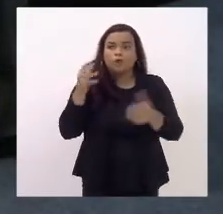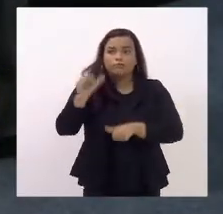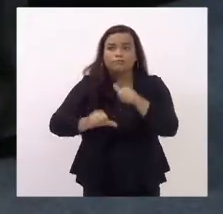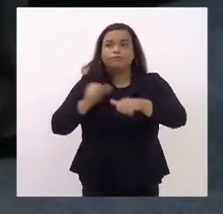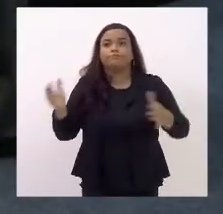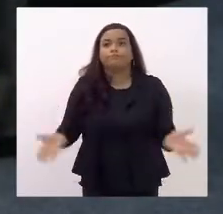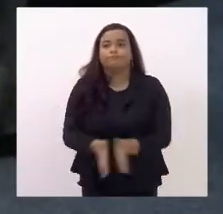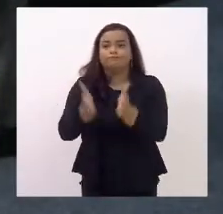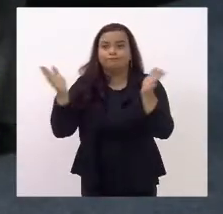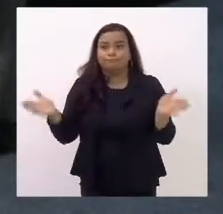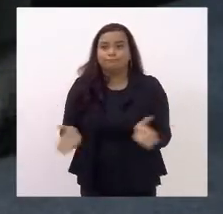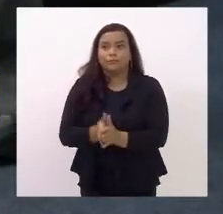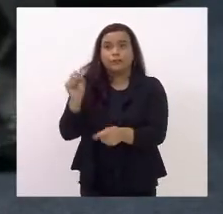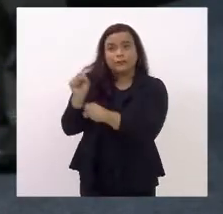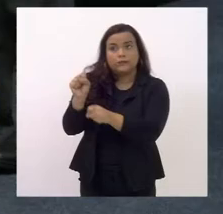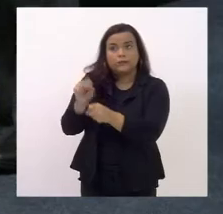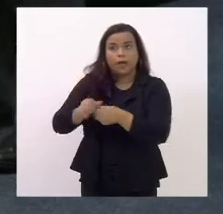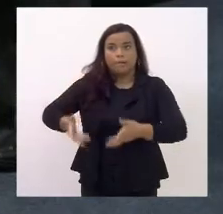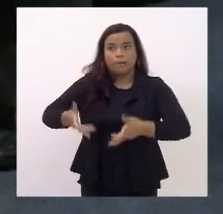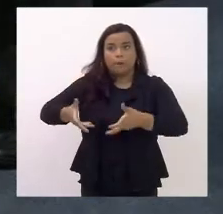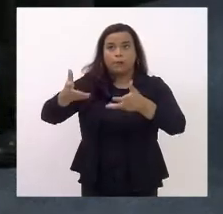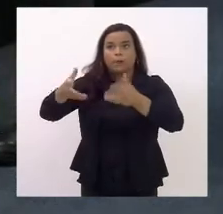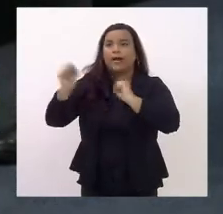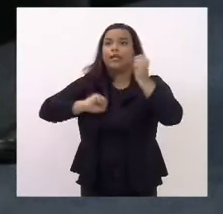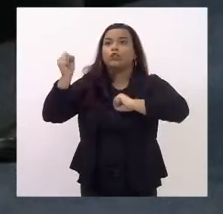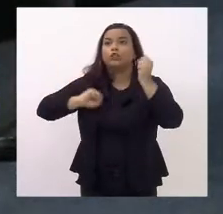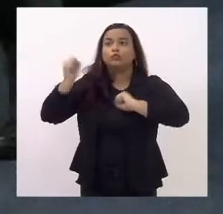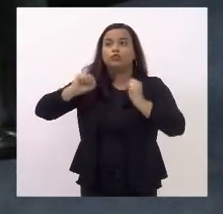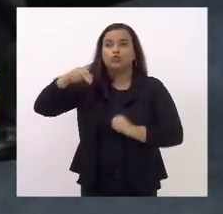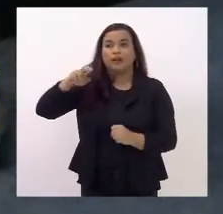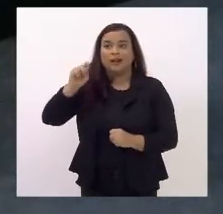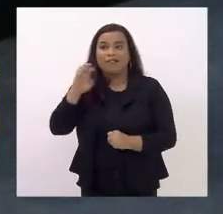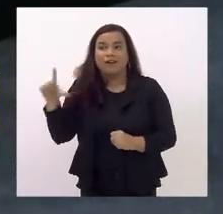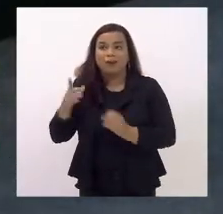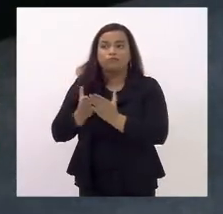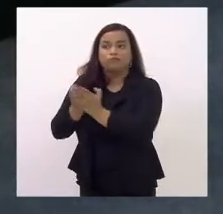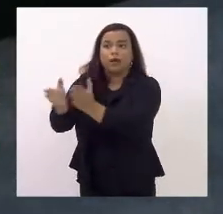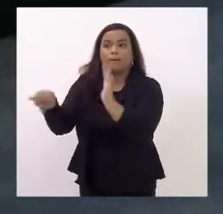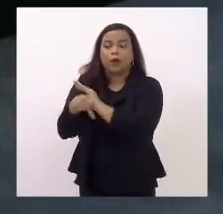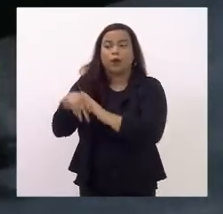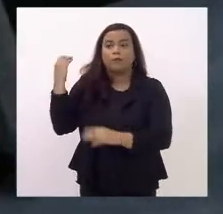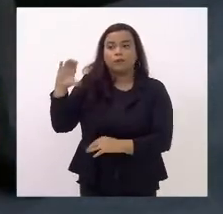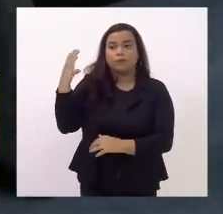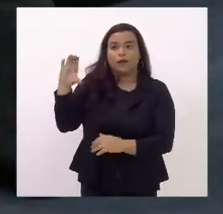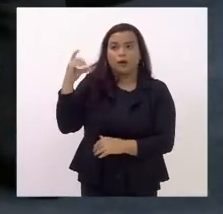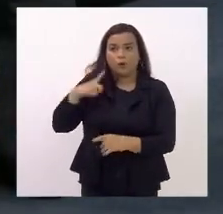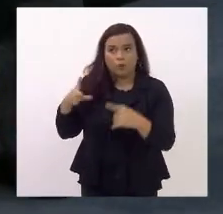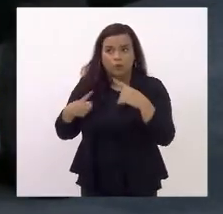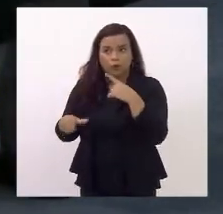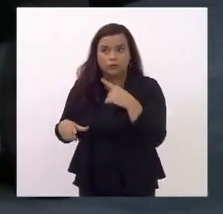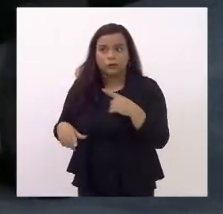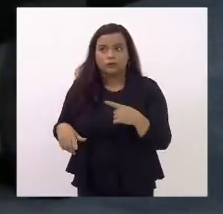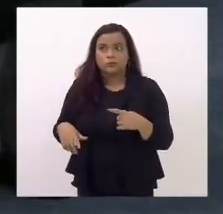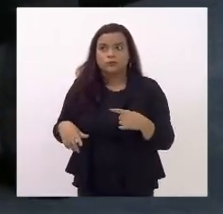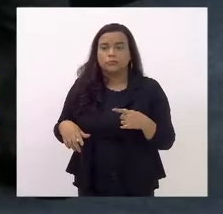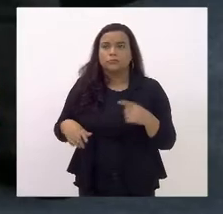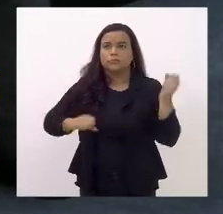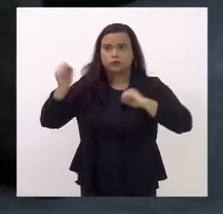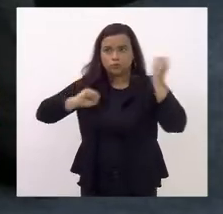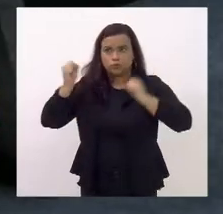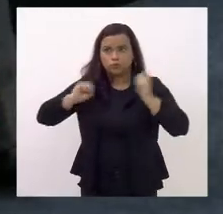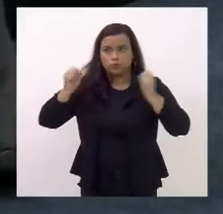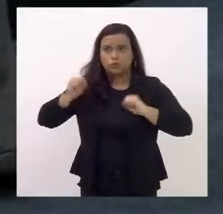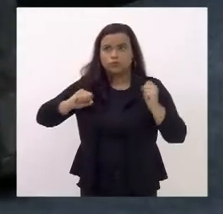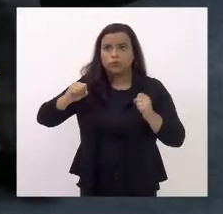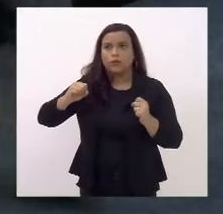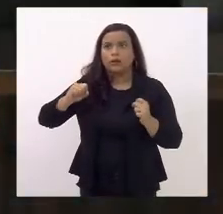que aspiram a melhorar, da indústria naval de Niterói. Eu tinha pedido para colocar Niterói. Um específico de indústria naval. Você acha melhor?